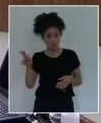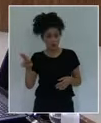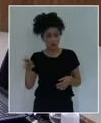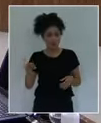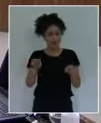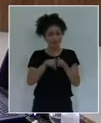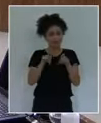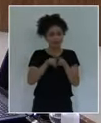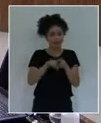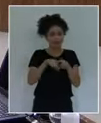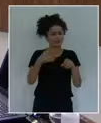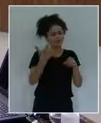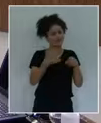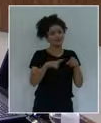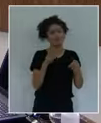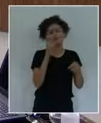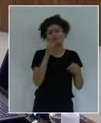colônia